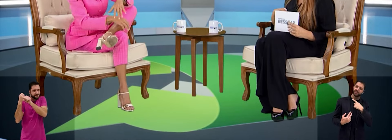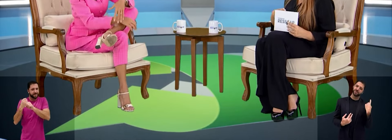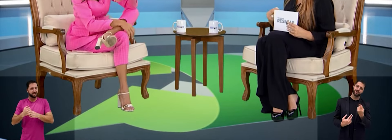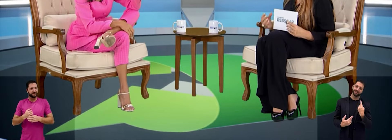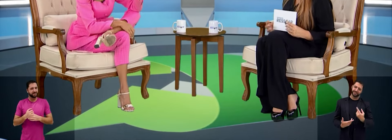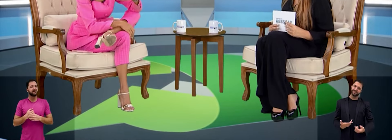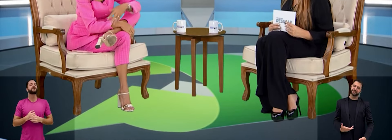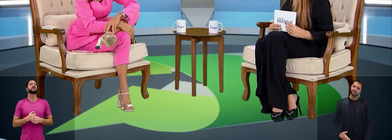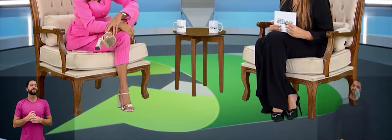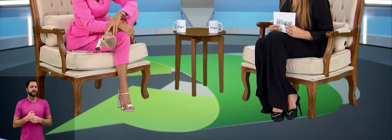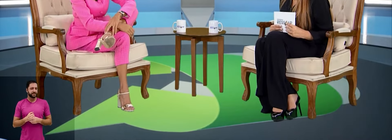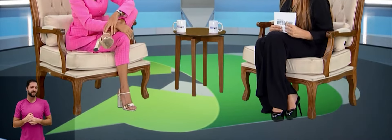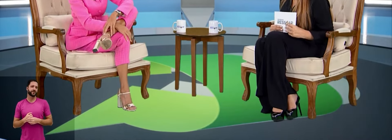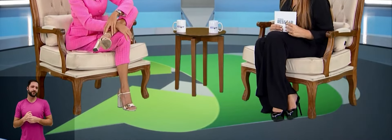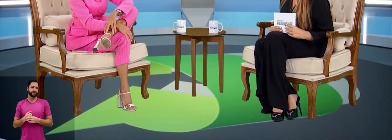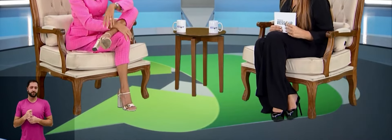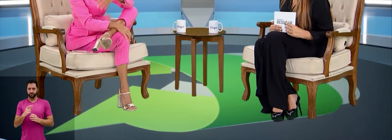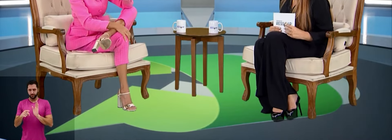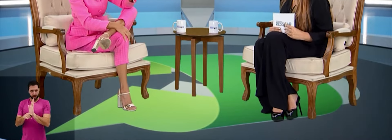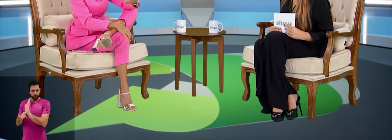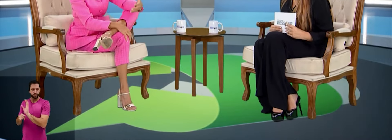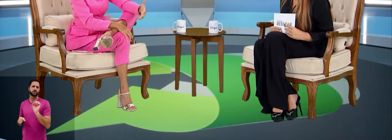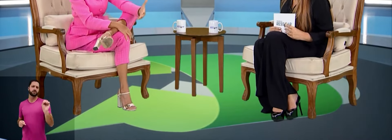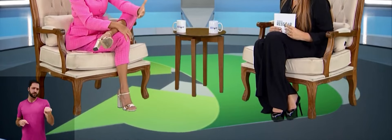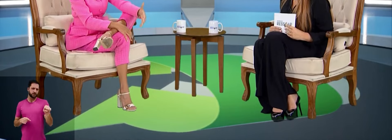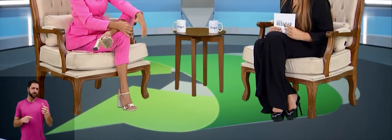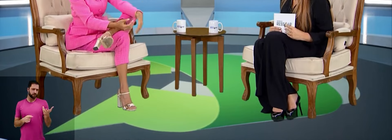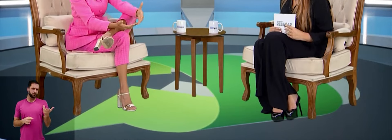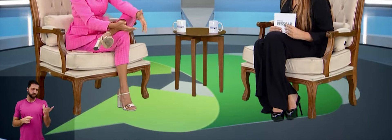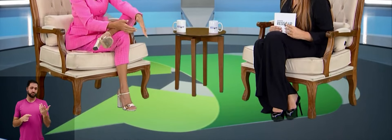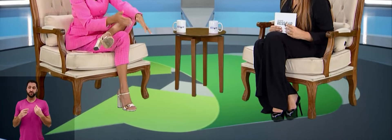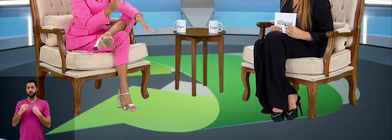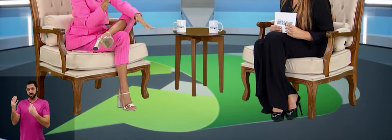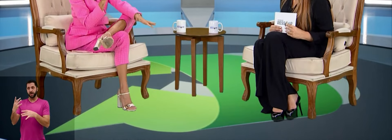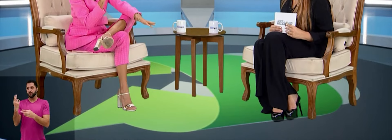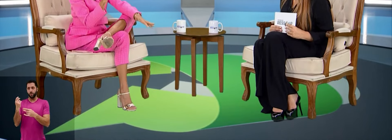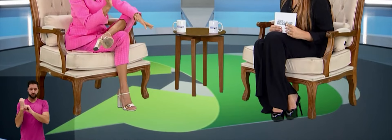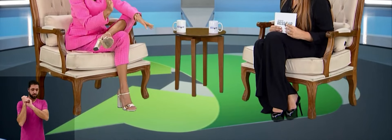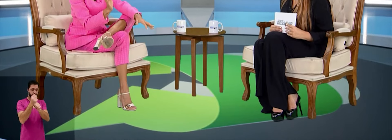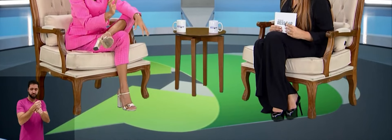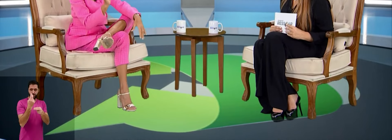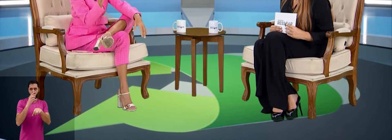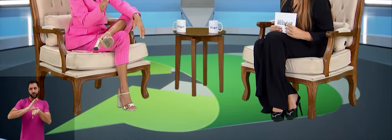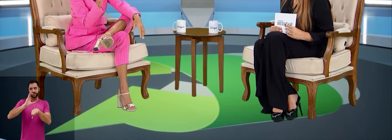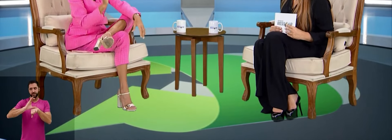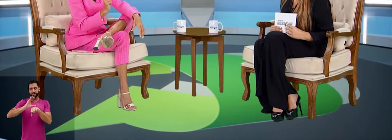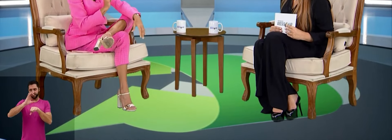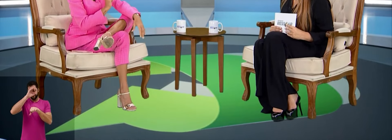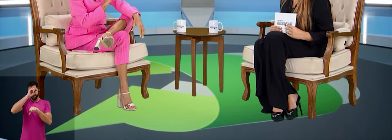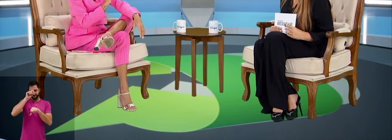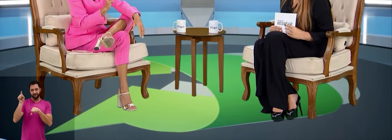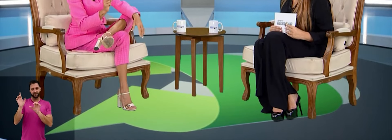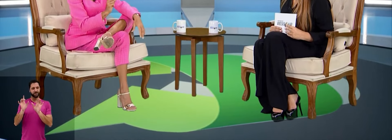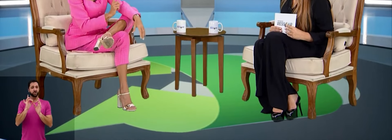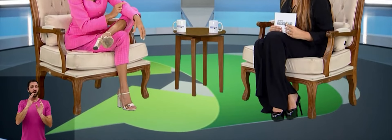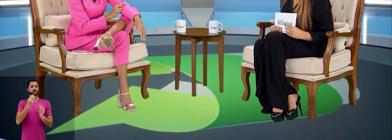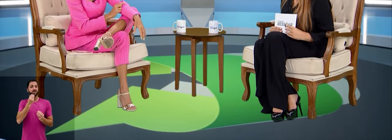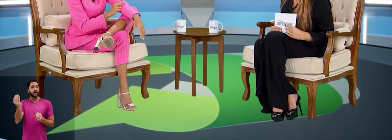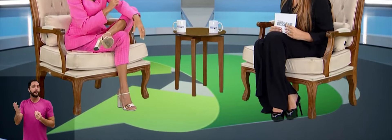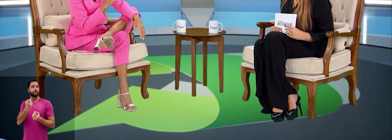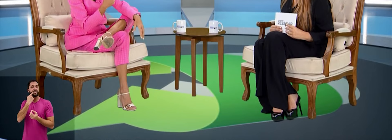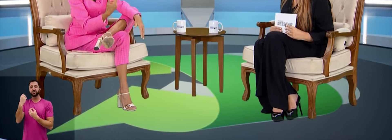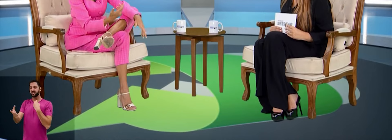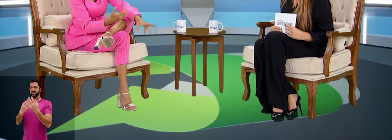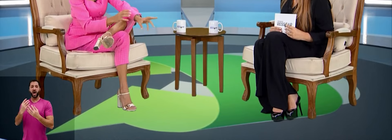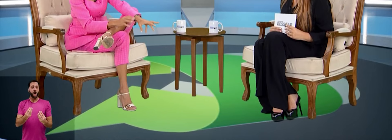só da gente. Só da gente. Aí, claro, elas recebem ajuda, sim. Vocês vão receber varas, mas não vão receber o